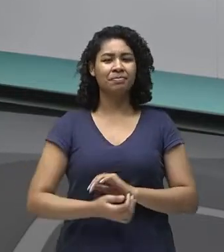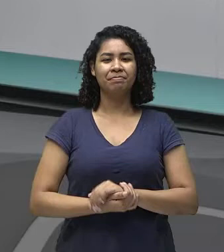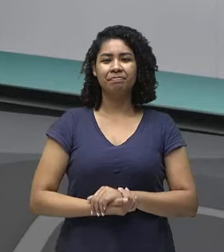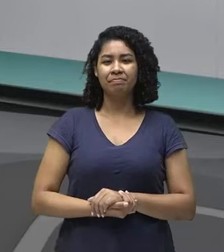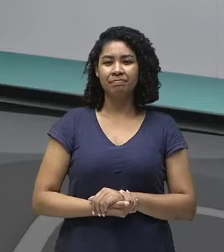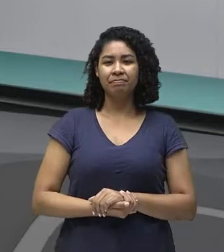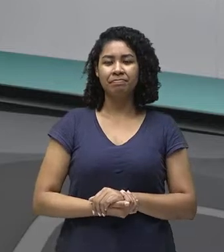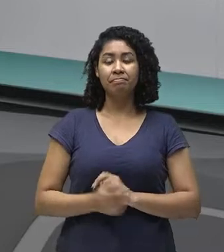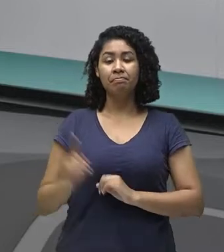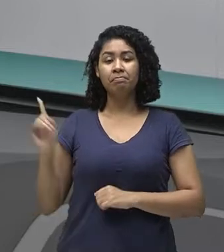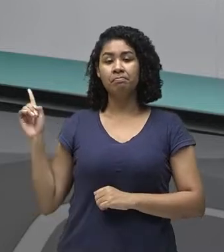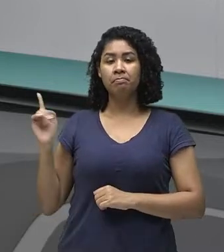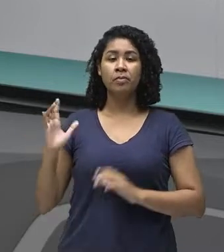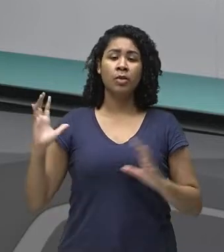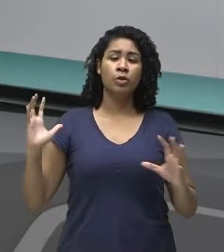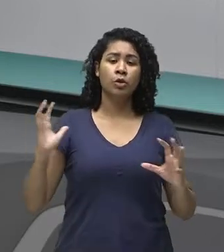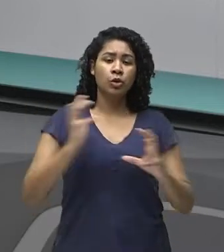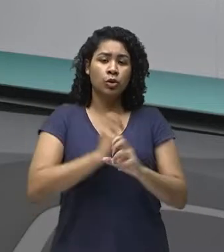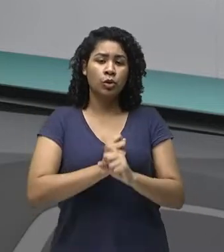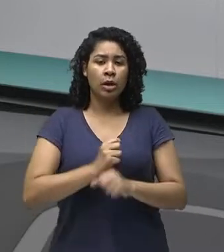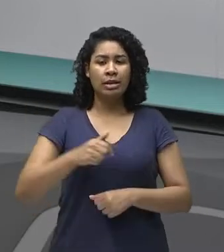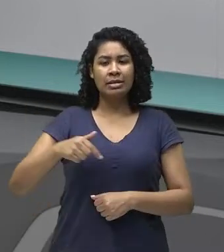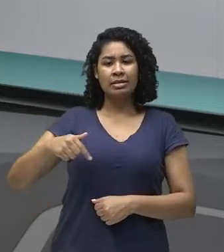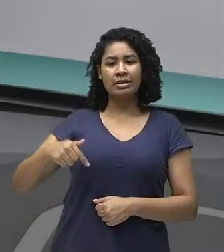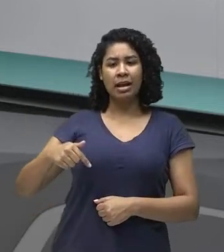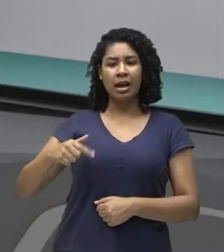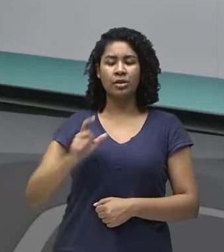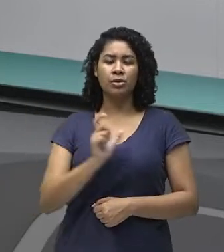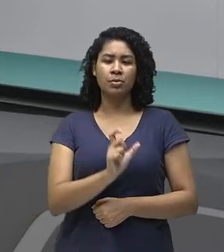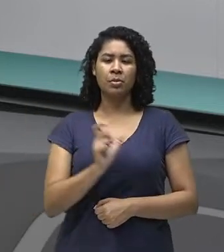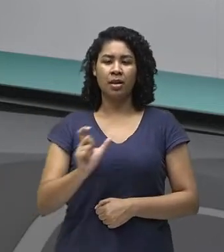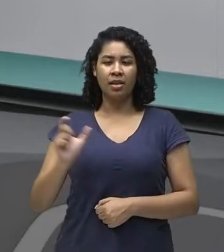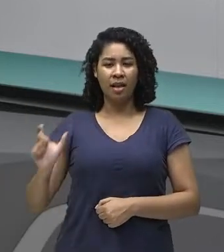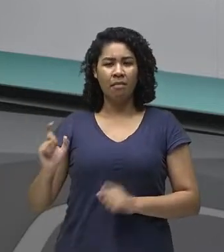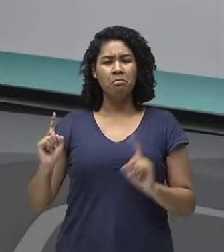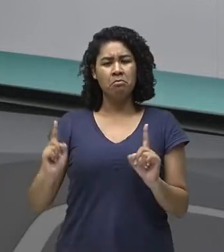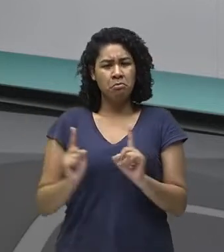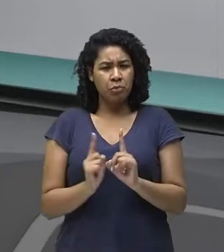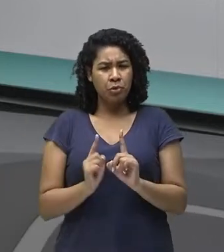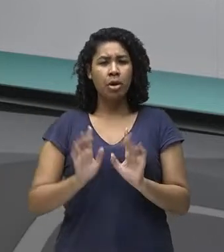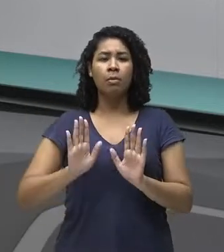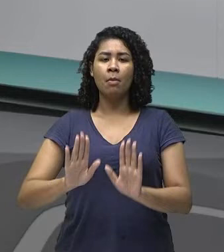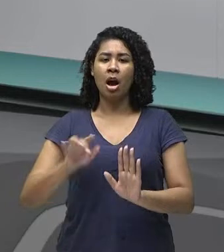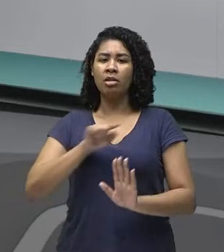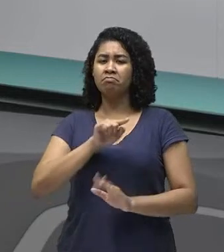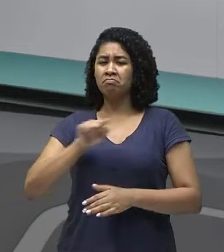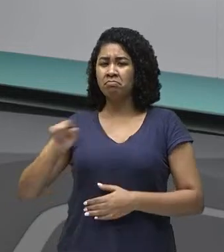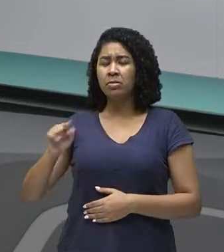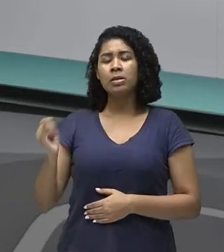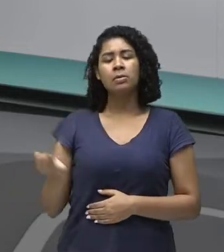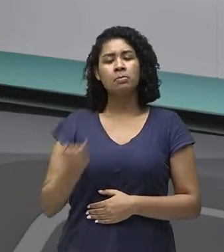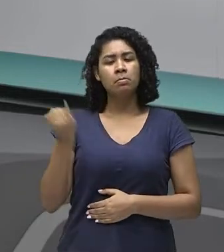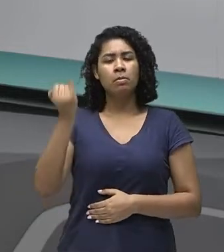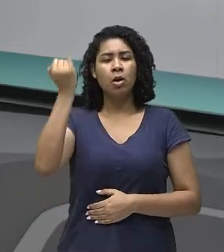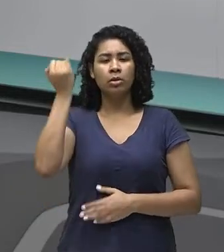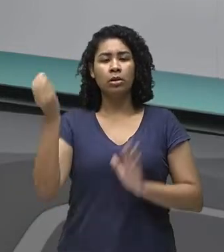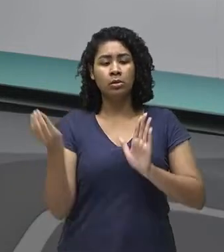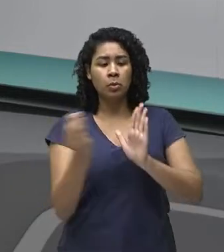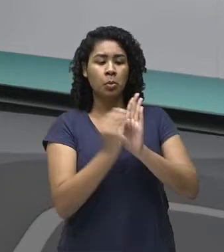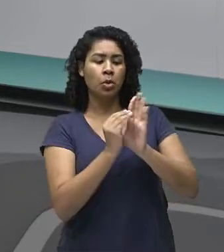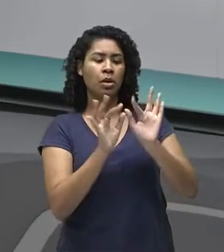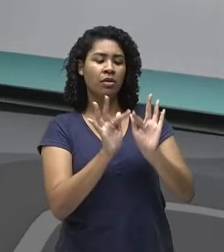temos 7 palavrinhas aí, que apesar de serem bem pequenininhas, elas são muito importantes na frase,